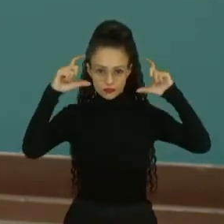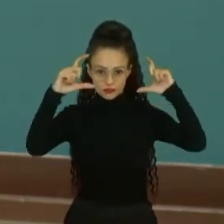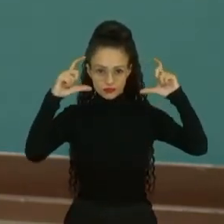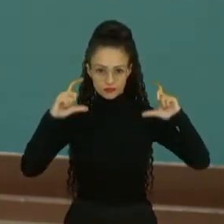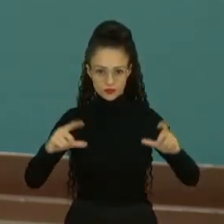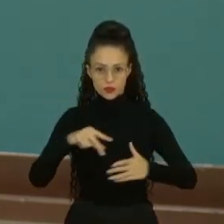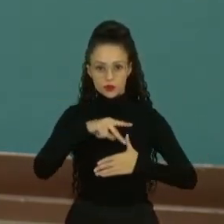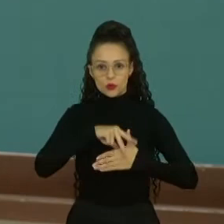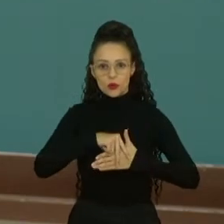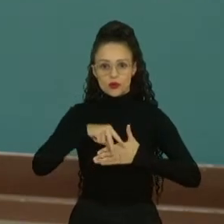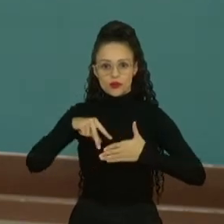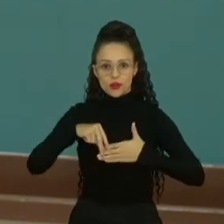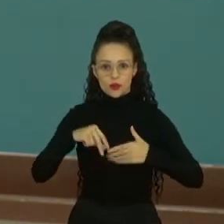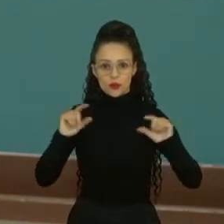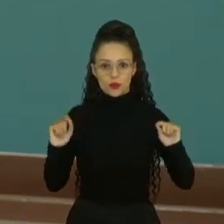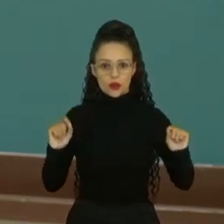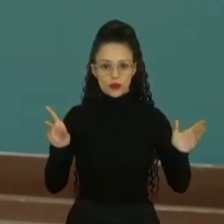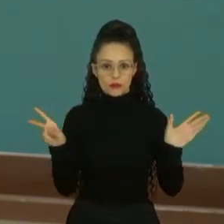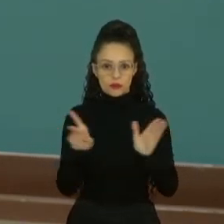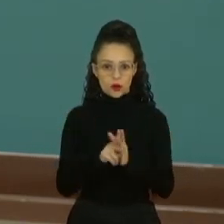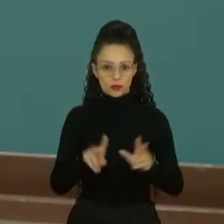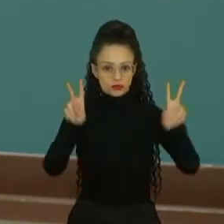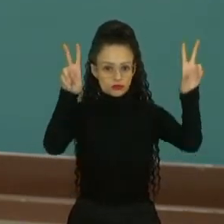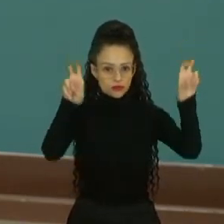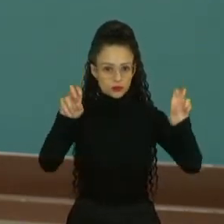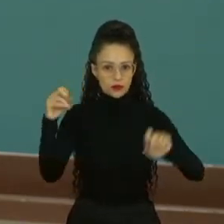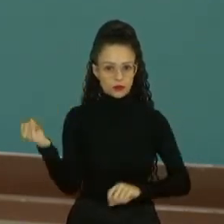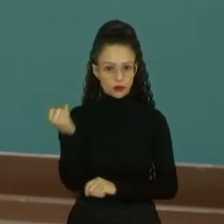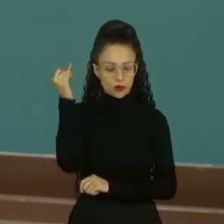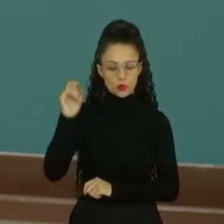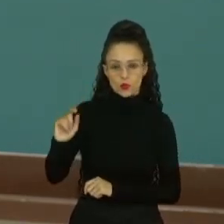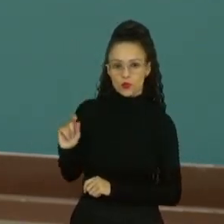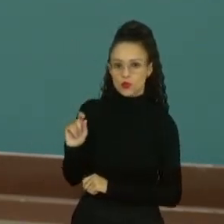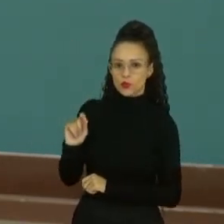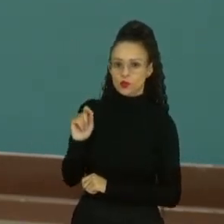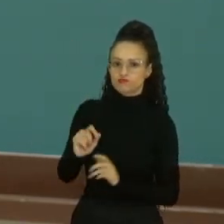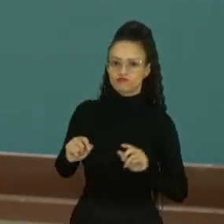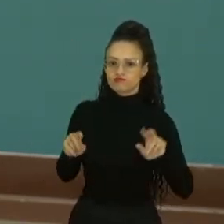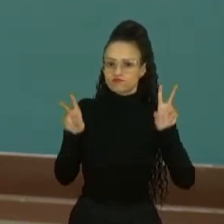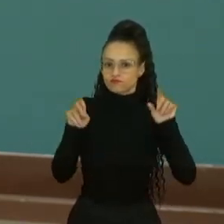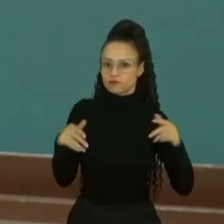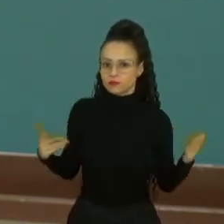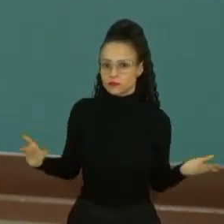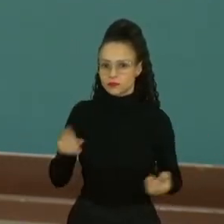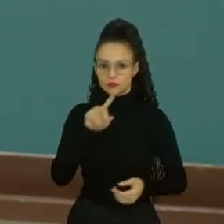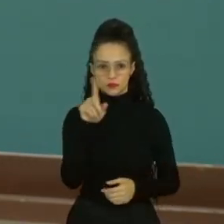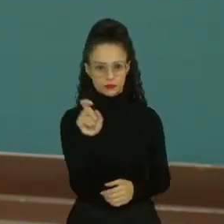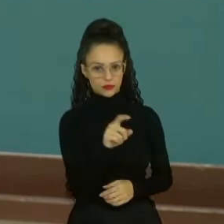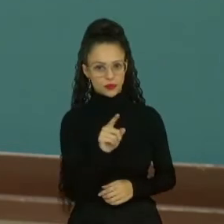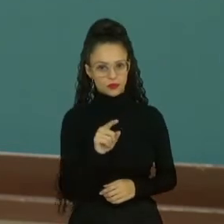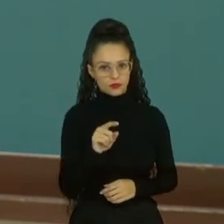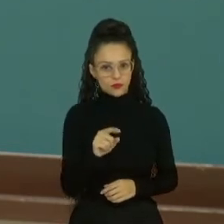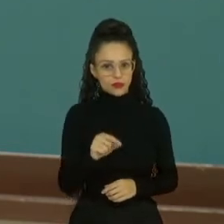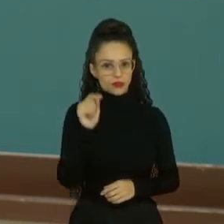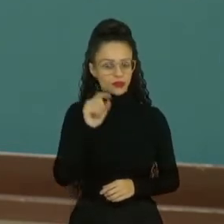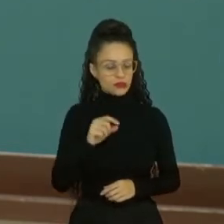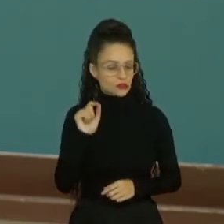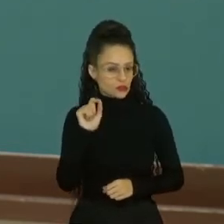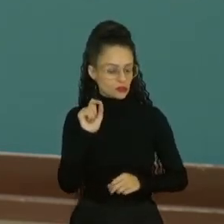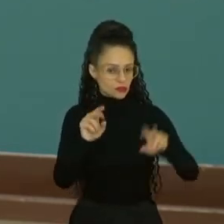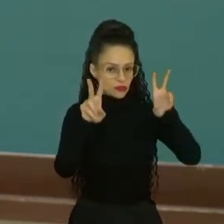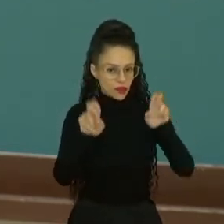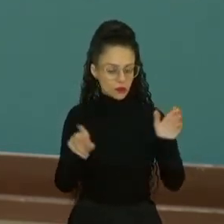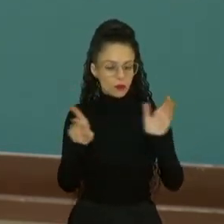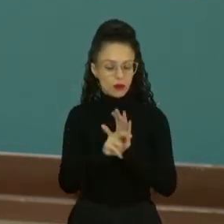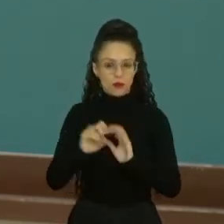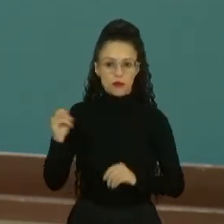né, que ele trata de um tema bastante relevante, né? Qual será o tema deste cordel, né? Então, temas relevantes para a sociedade, que